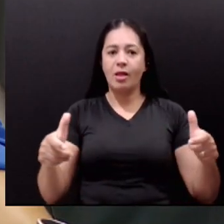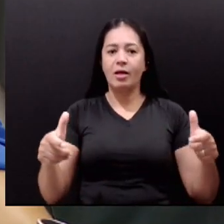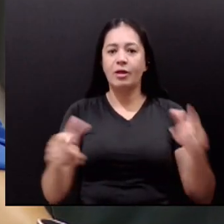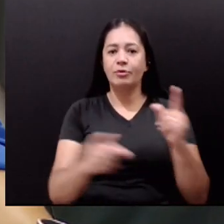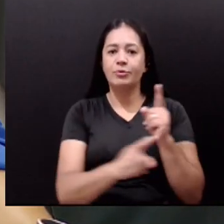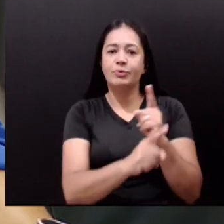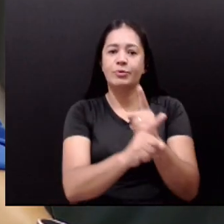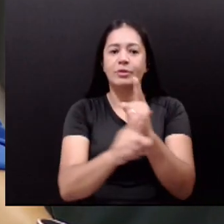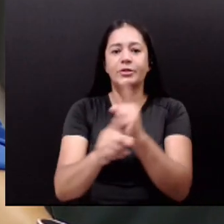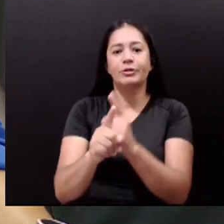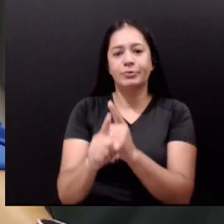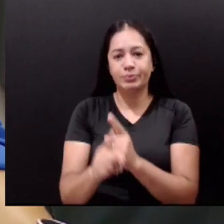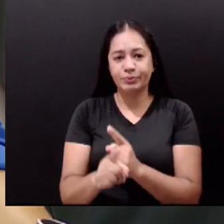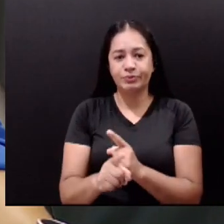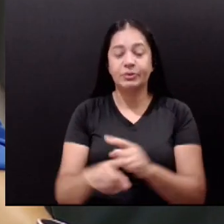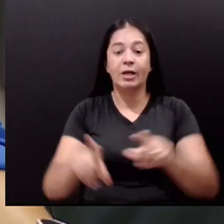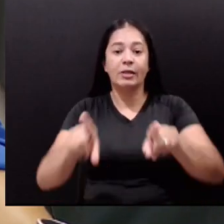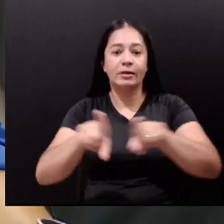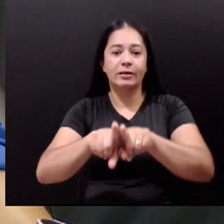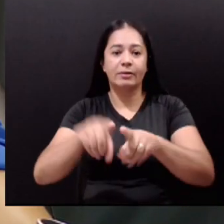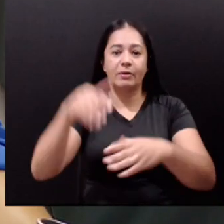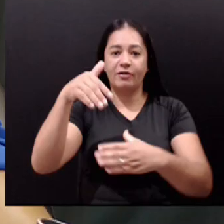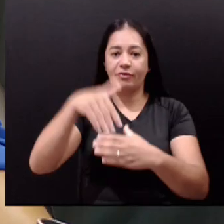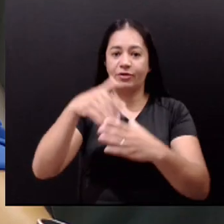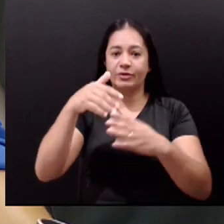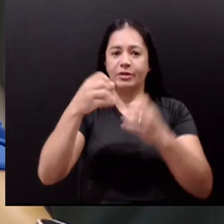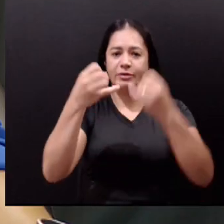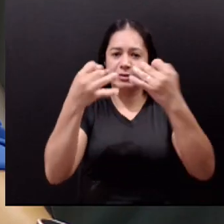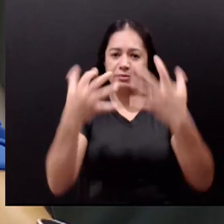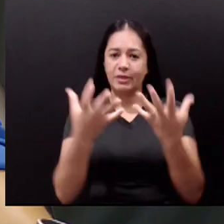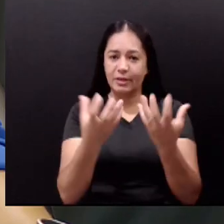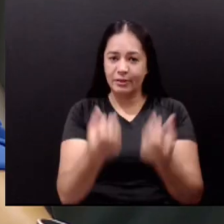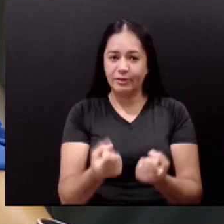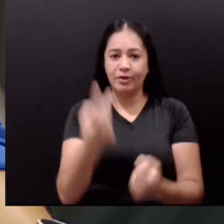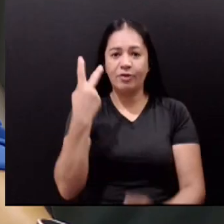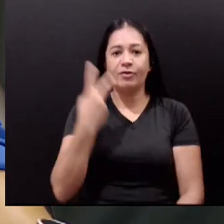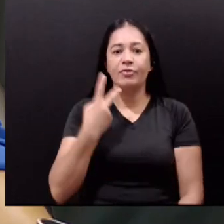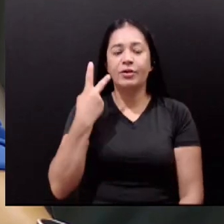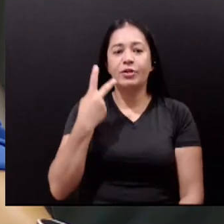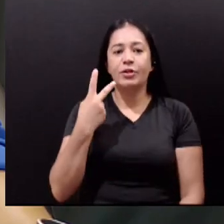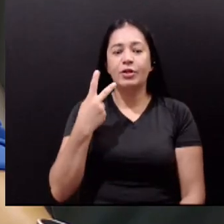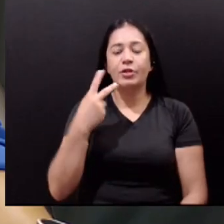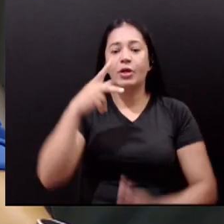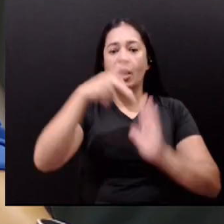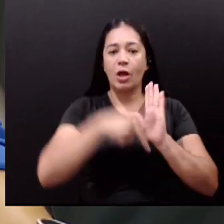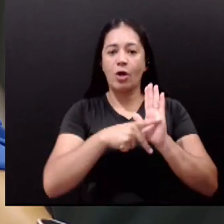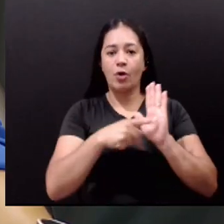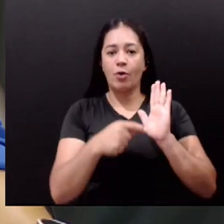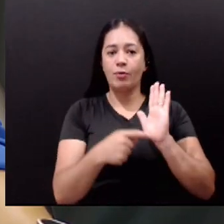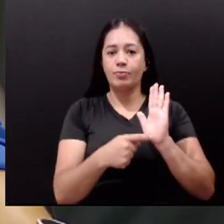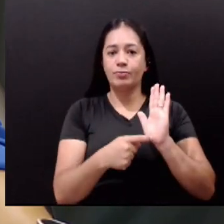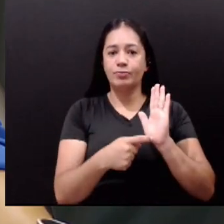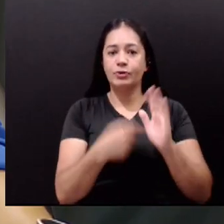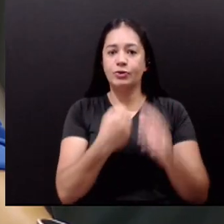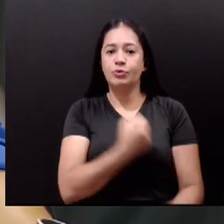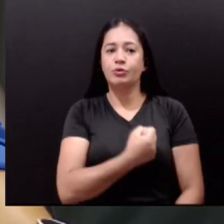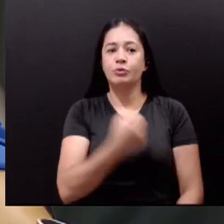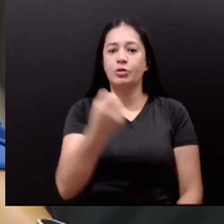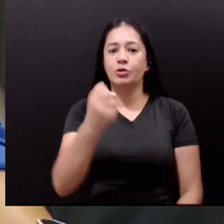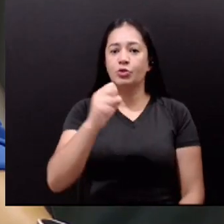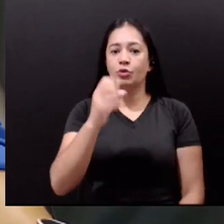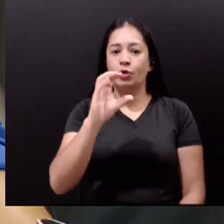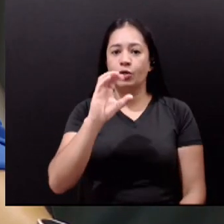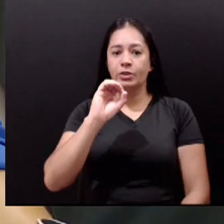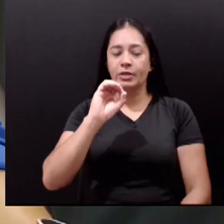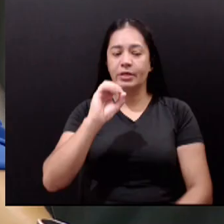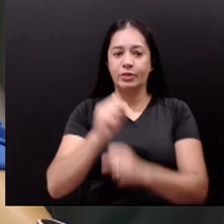será votado o parecer favorável do vereador Roberto Alves ao projeto de lei 80 de 2021, de autoria da vereadora